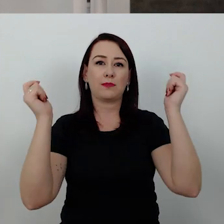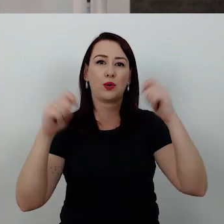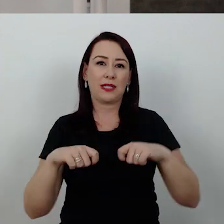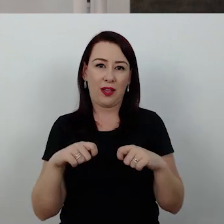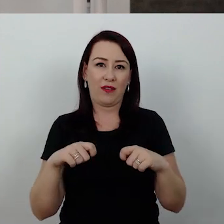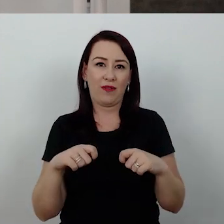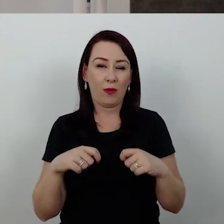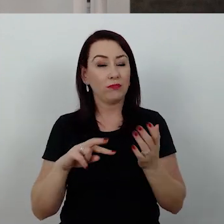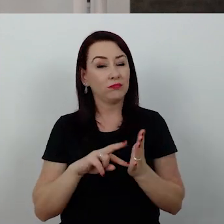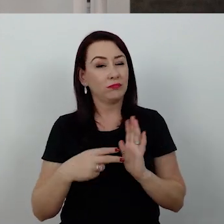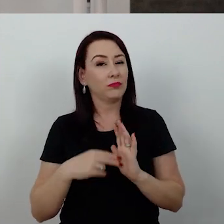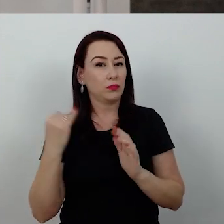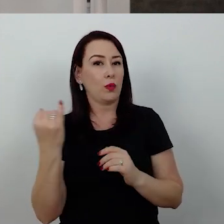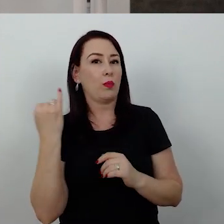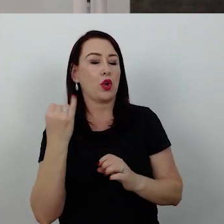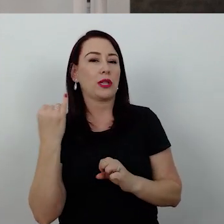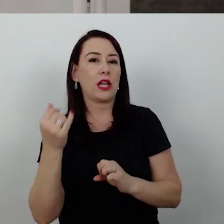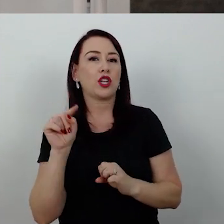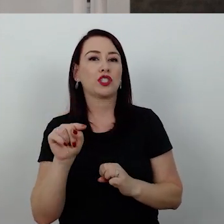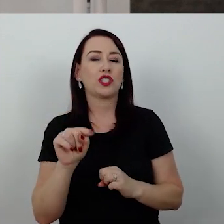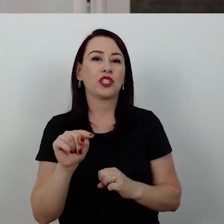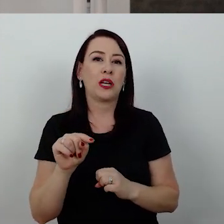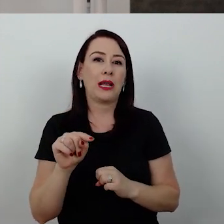né? Então, acho muito importante reforçar